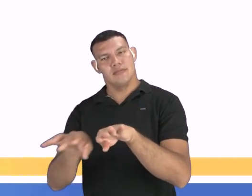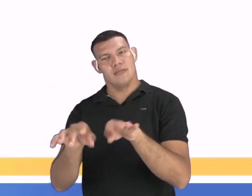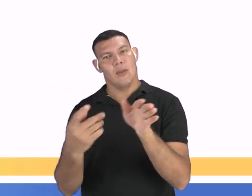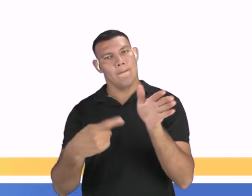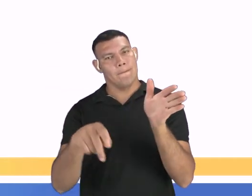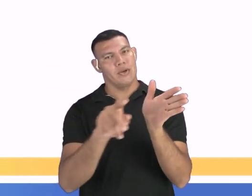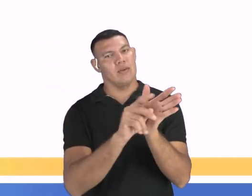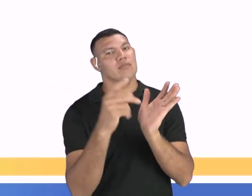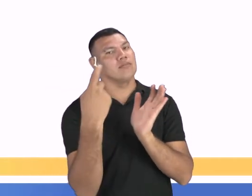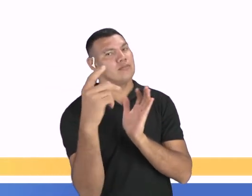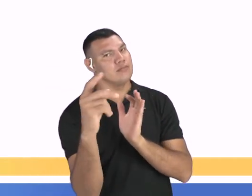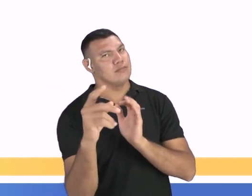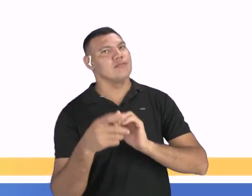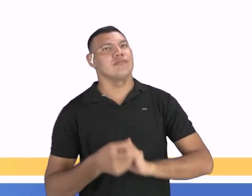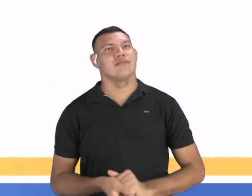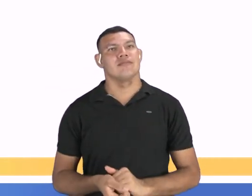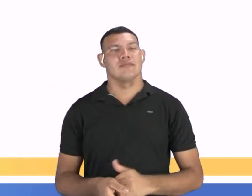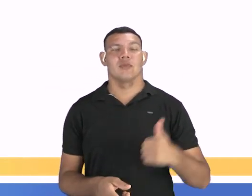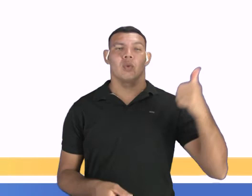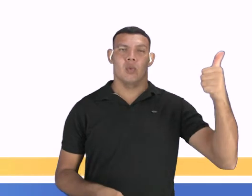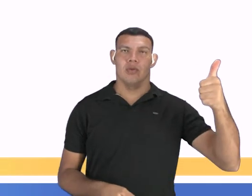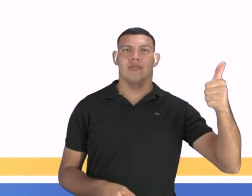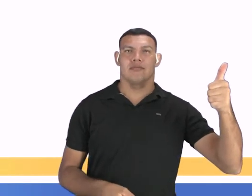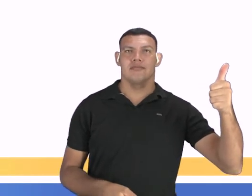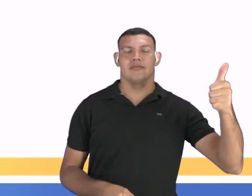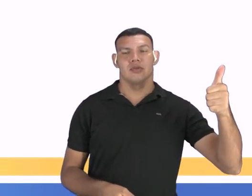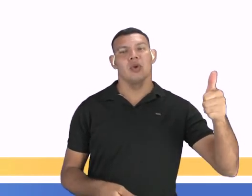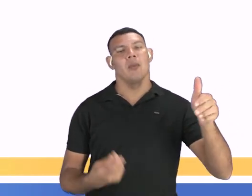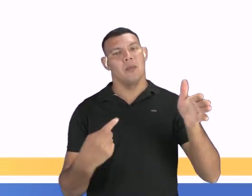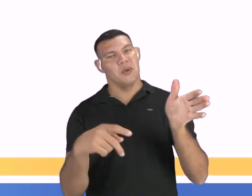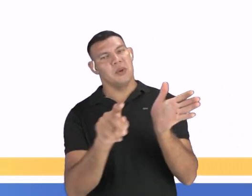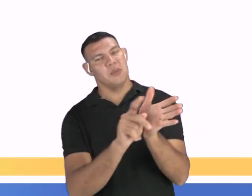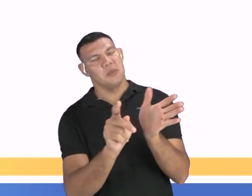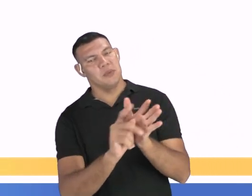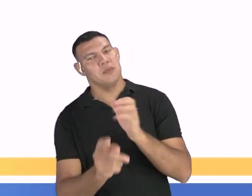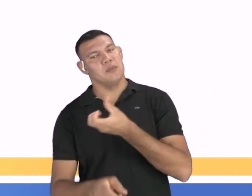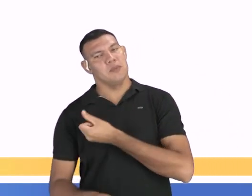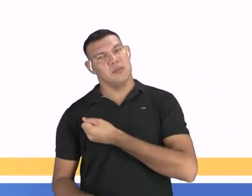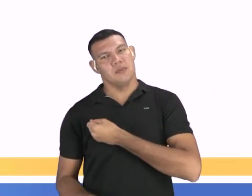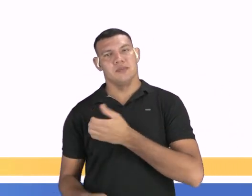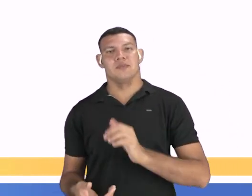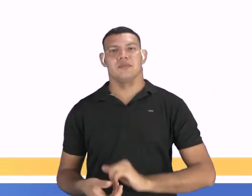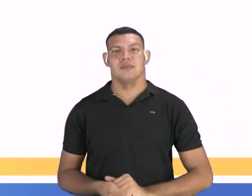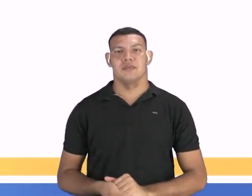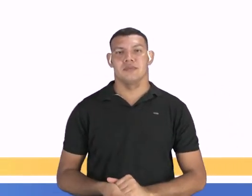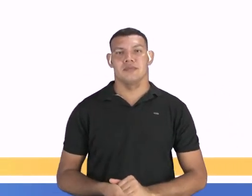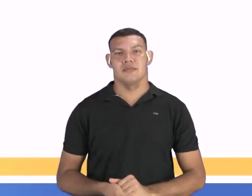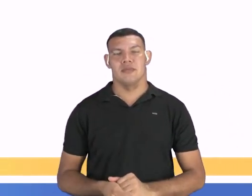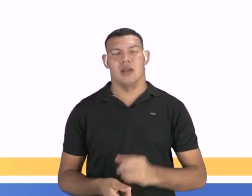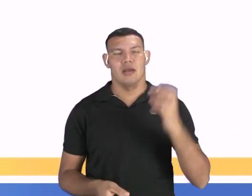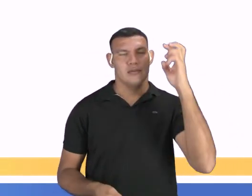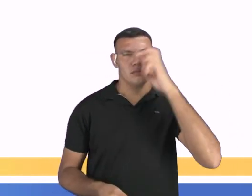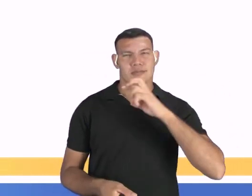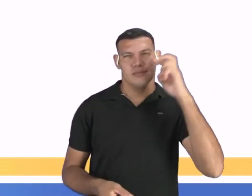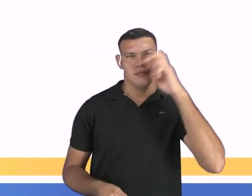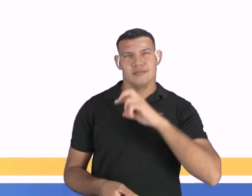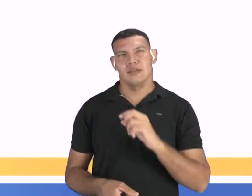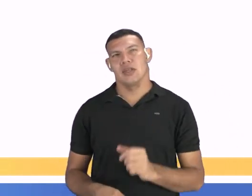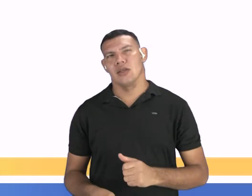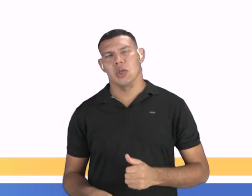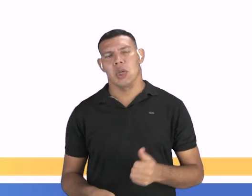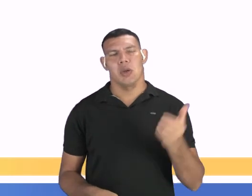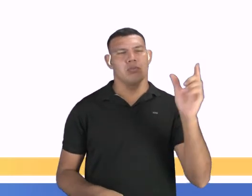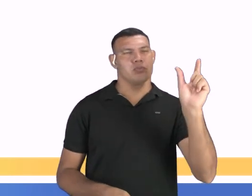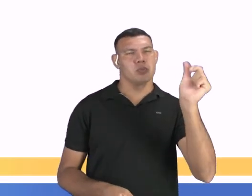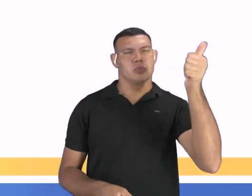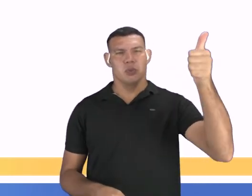né? Então, sempre o 1 com o próprio número, né? E aí depois você vai observando, será que o número,